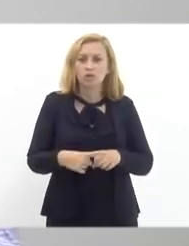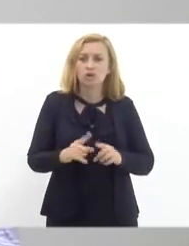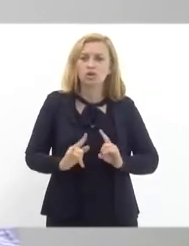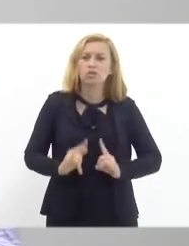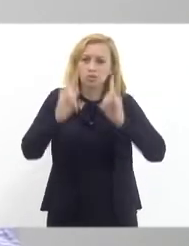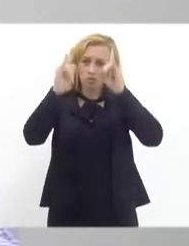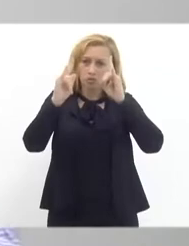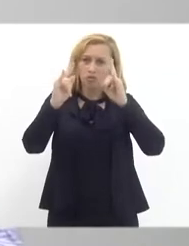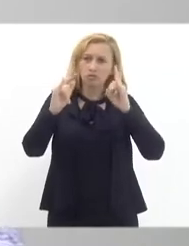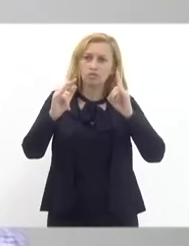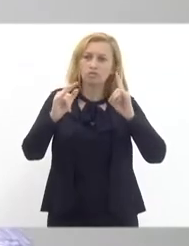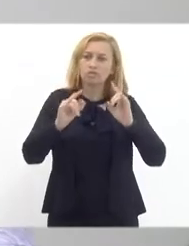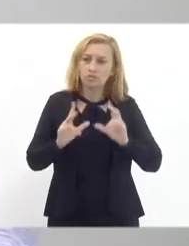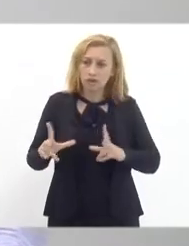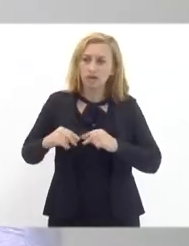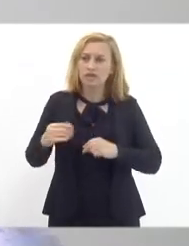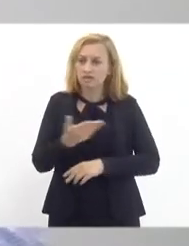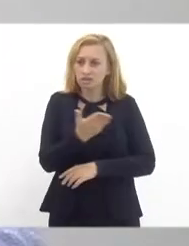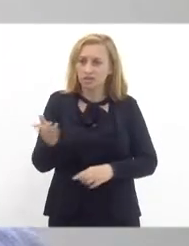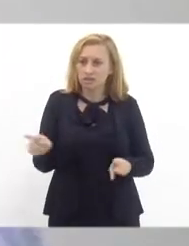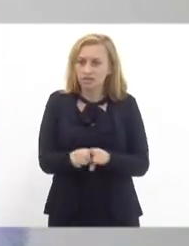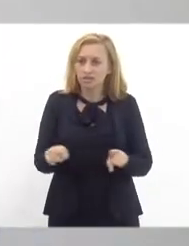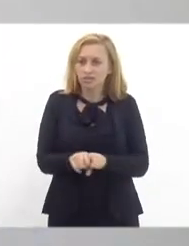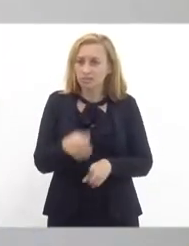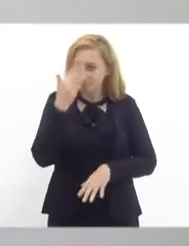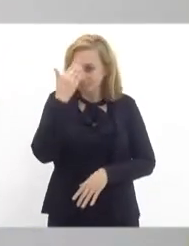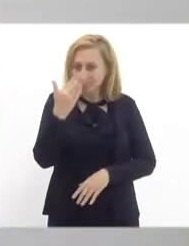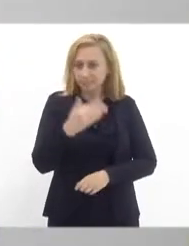E vocês também. Tá ok? Obrigado.